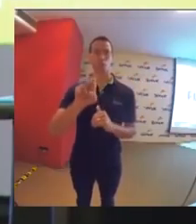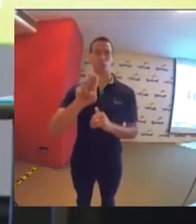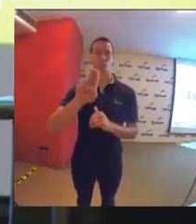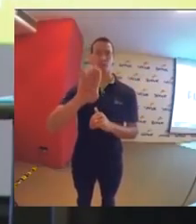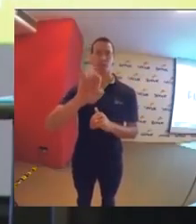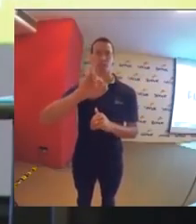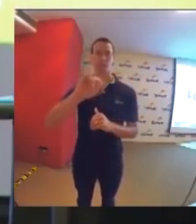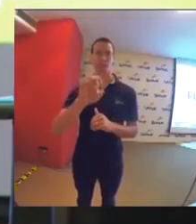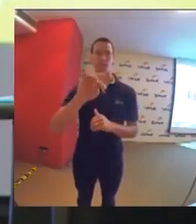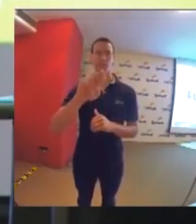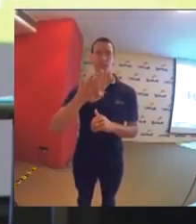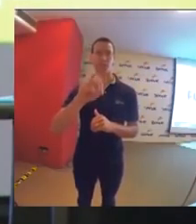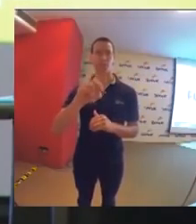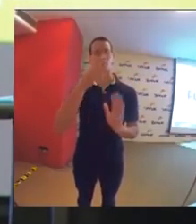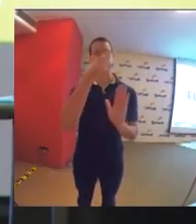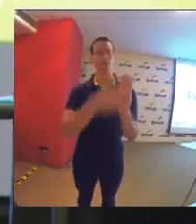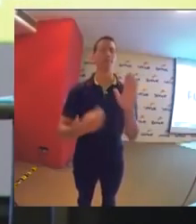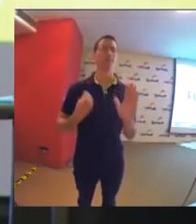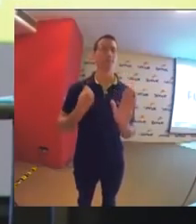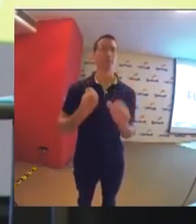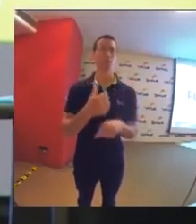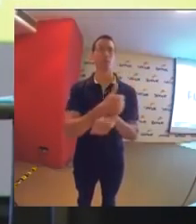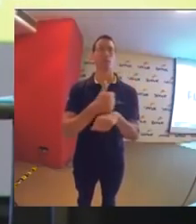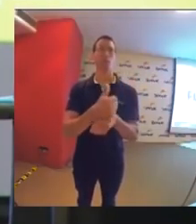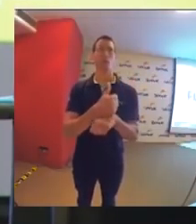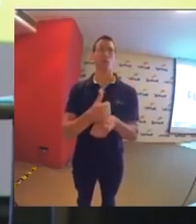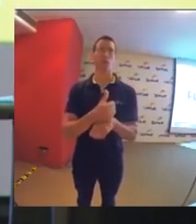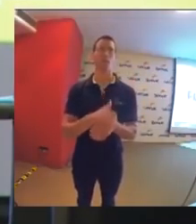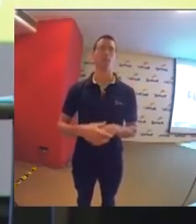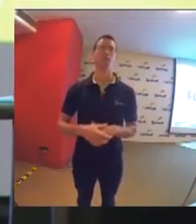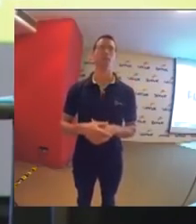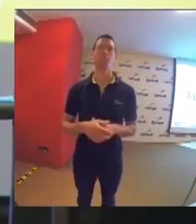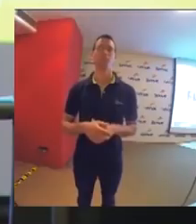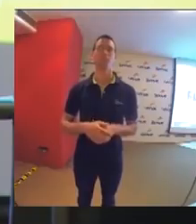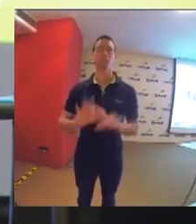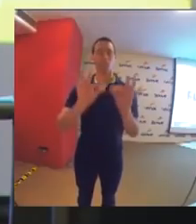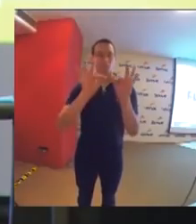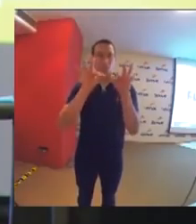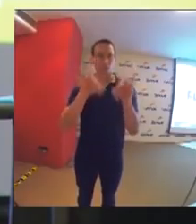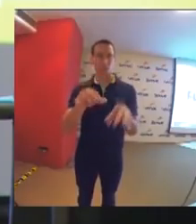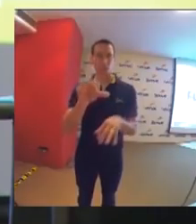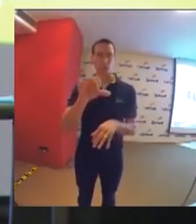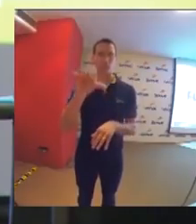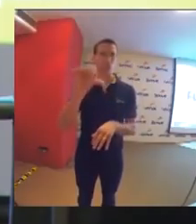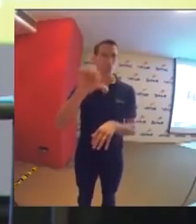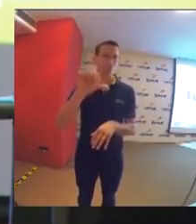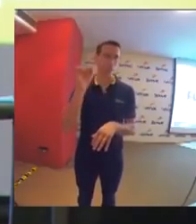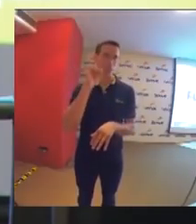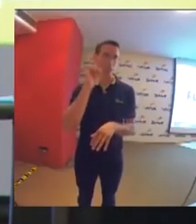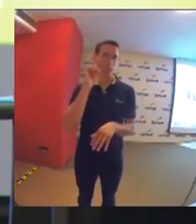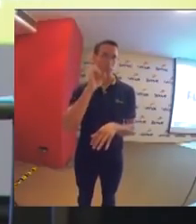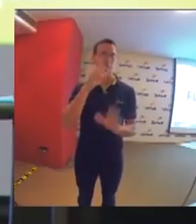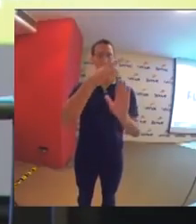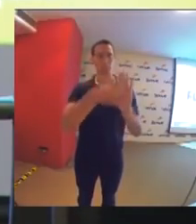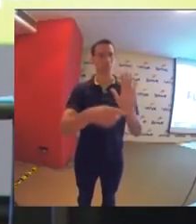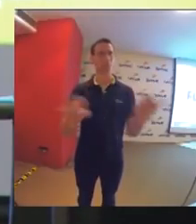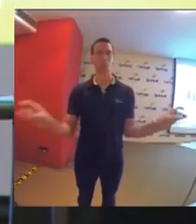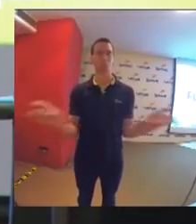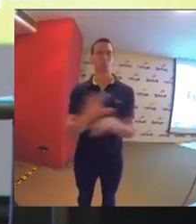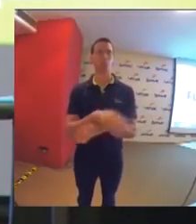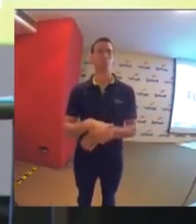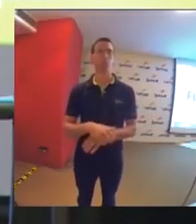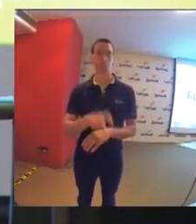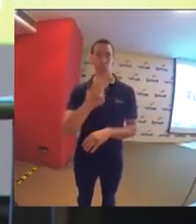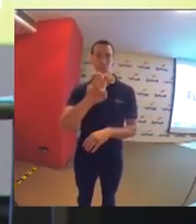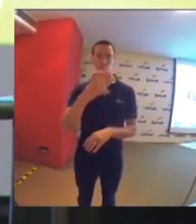profissional. Ao fim de 9 dias, o projeto estava pronto. Eles não deram só 74 conteúdos, 100 e muitos